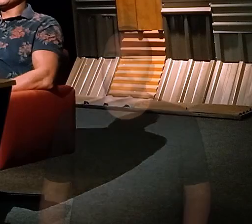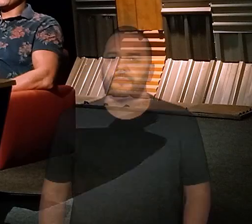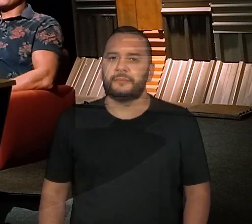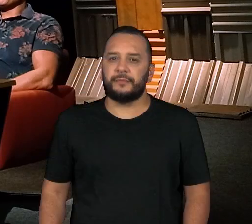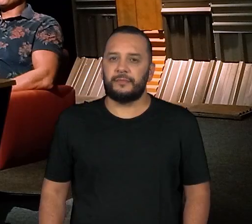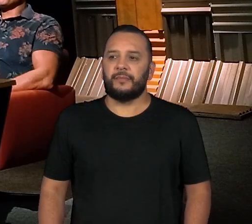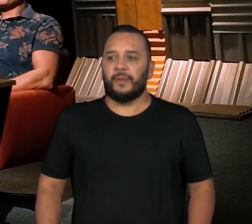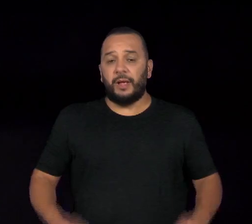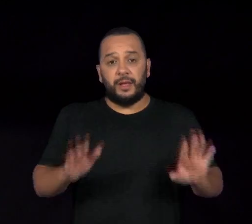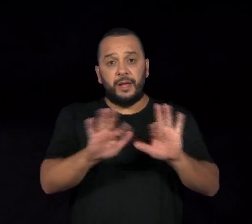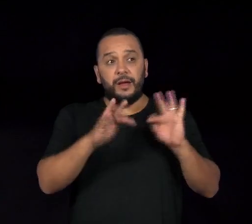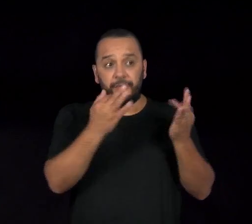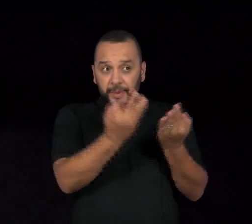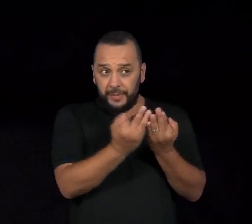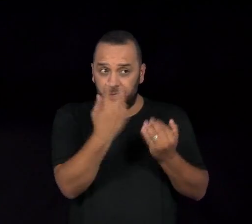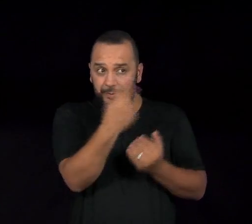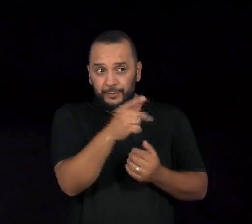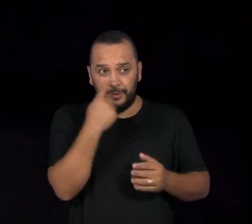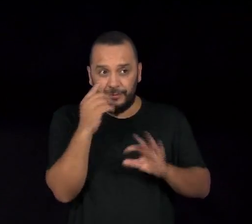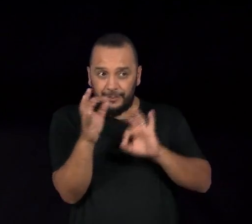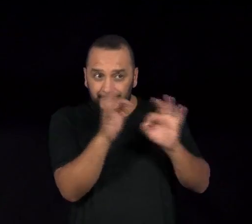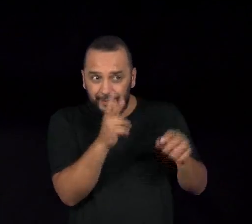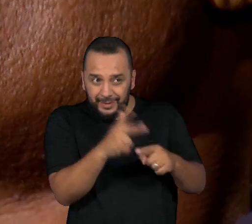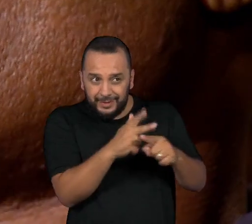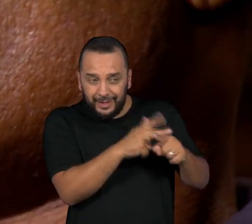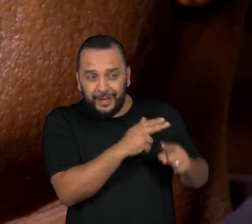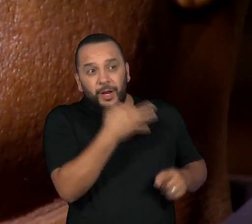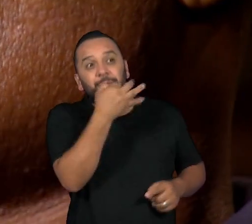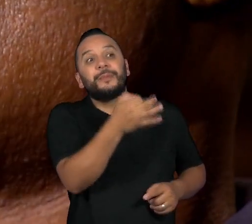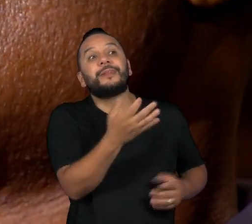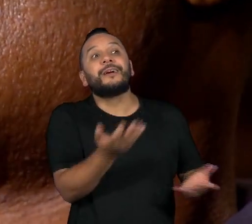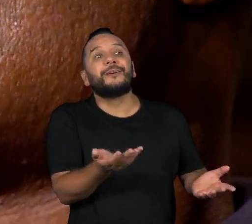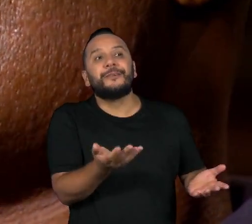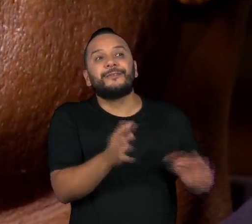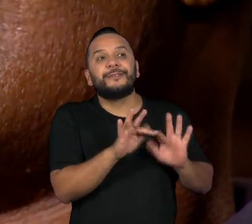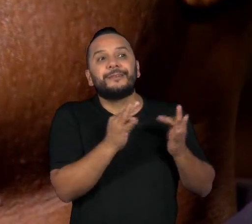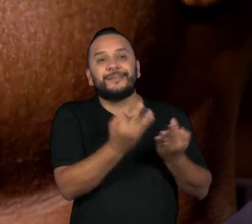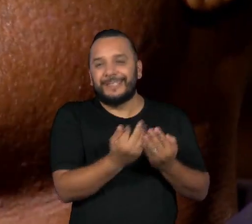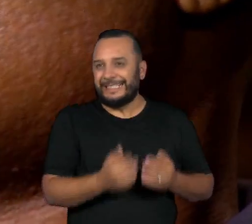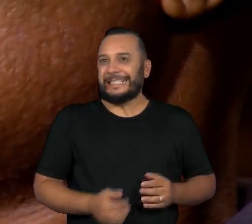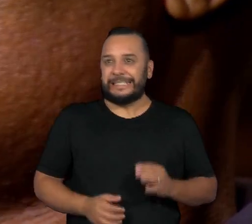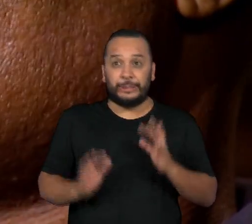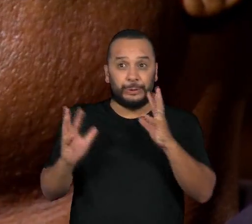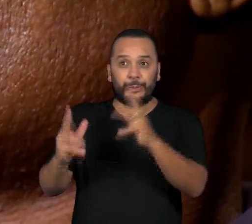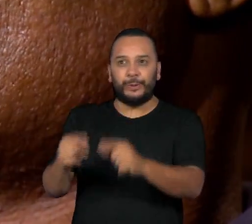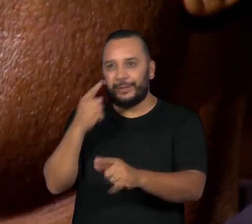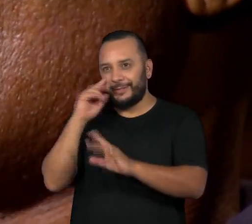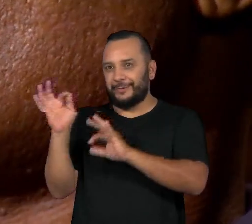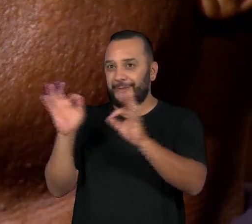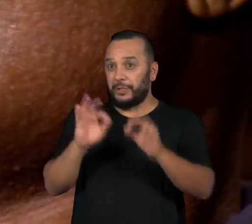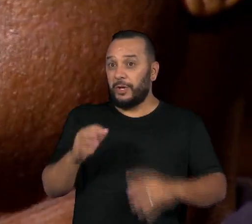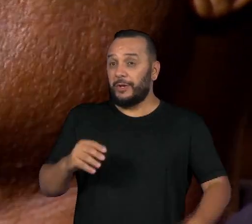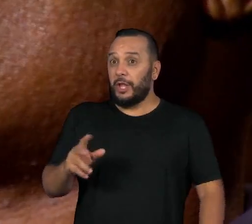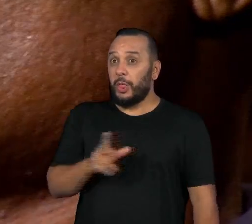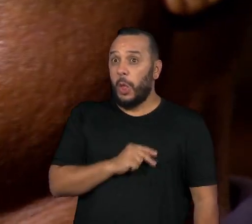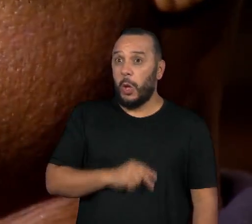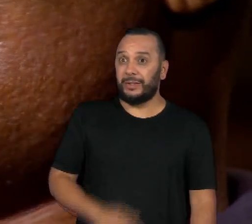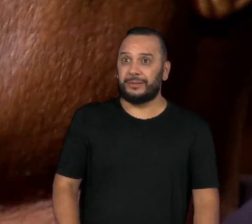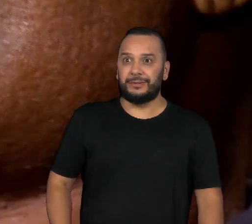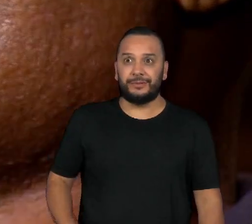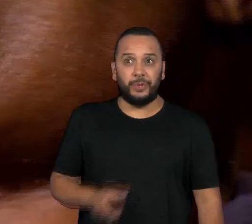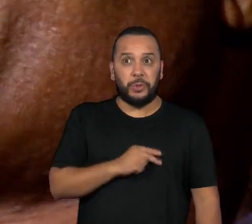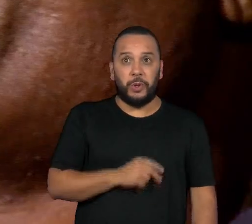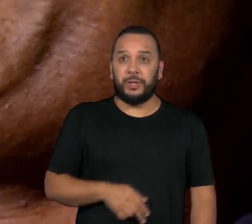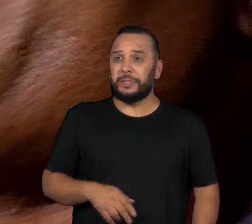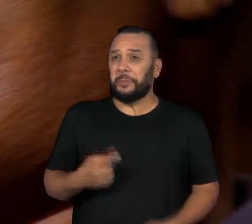E a família assistiu a série? O que ela achou? Assistiram. Estão todos assim, caramba, nossa, por